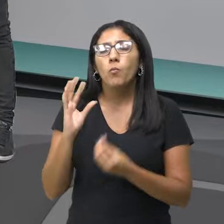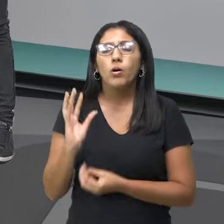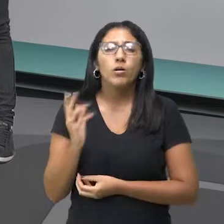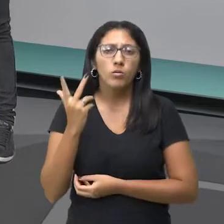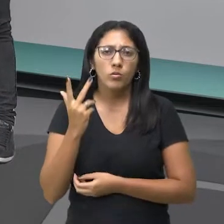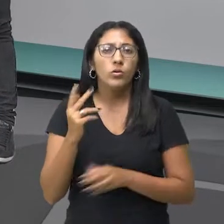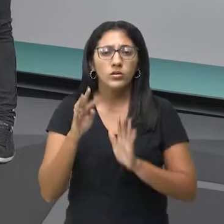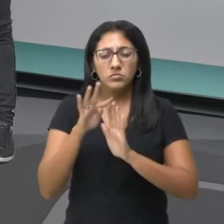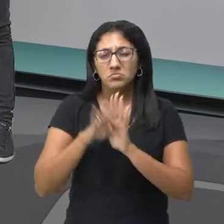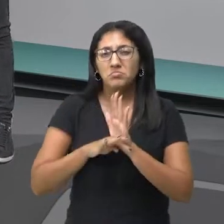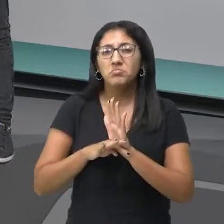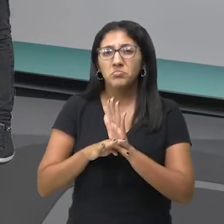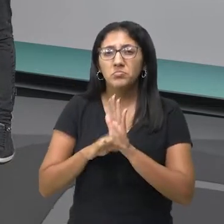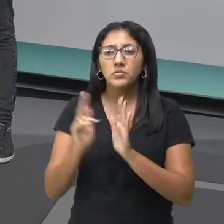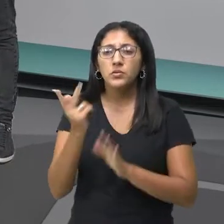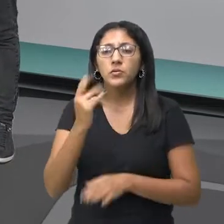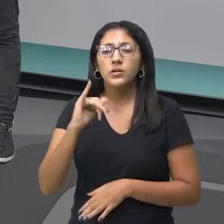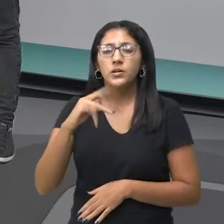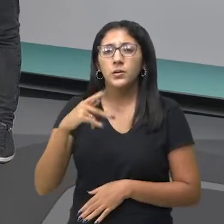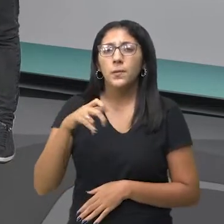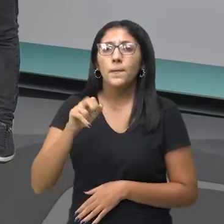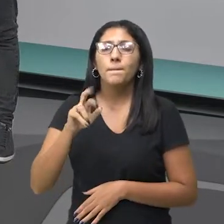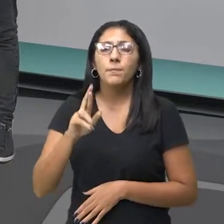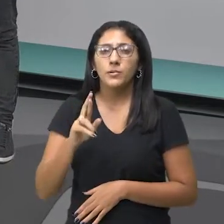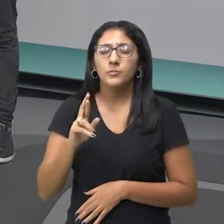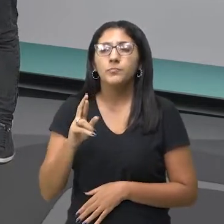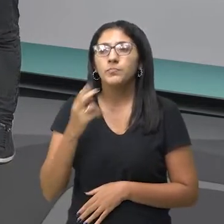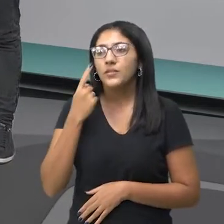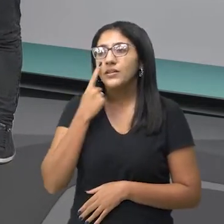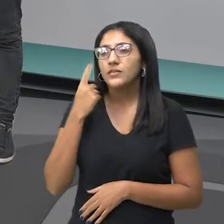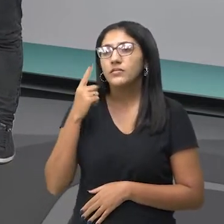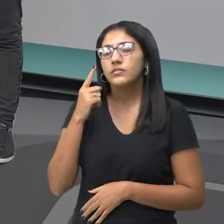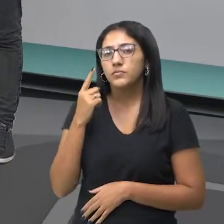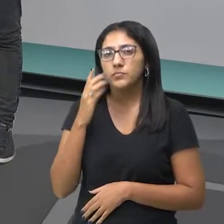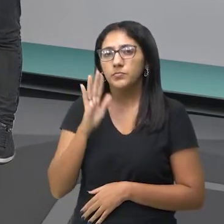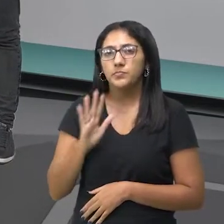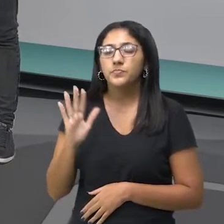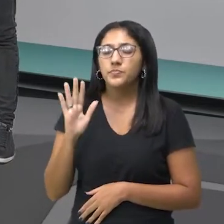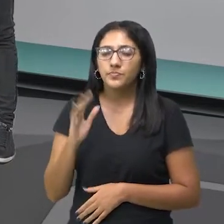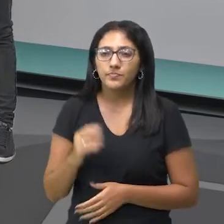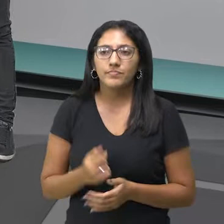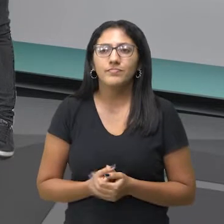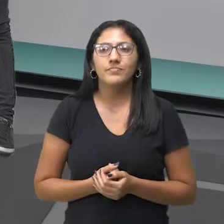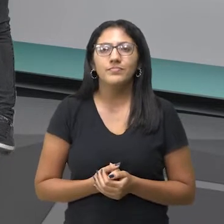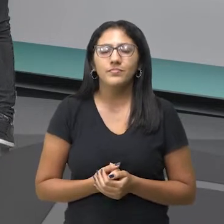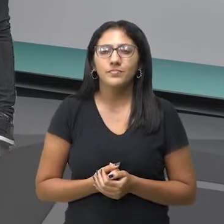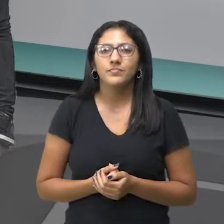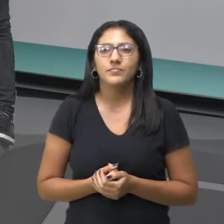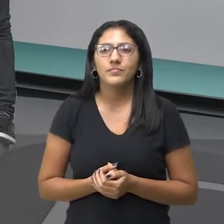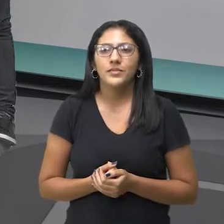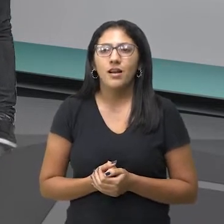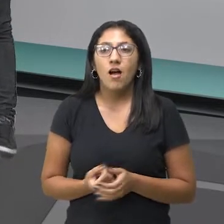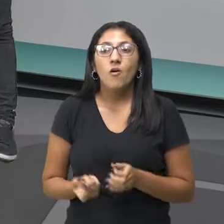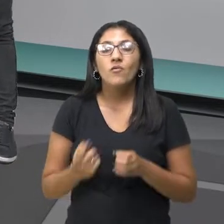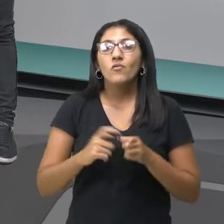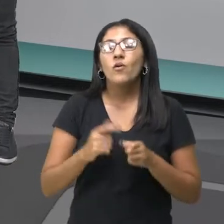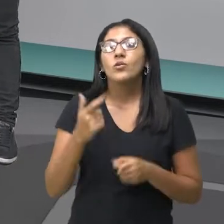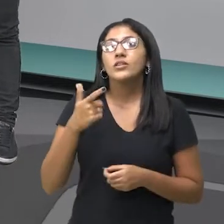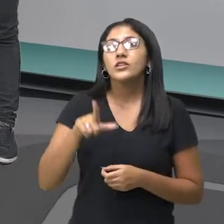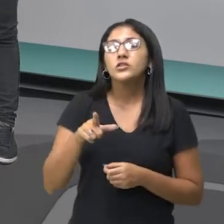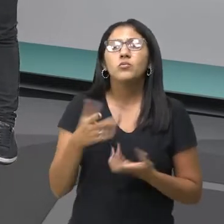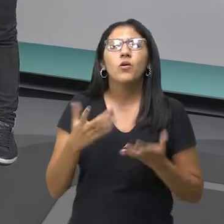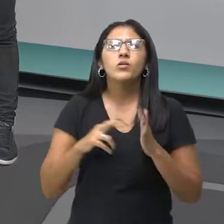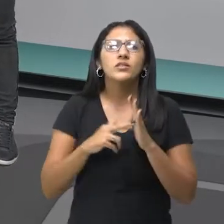hipertexto exatamente aqui nesse ambiente virtual, certo? Então, voltando mais uma vez o conceito